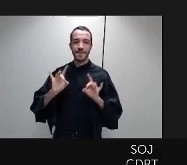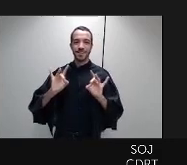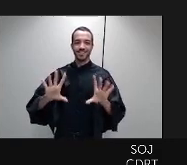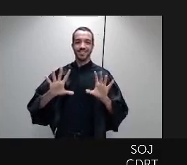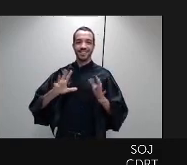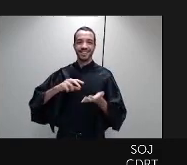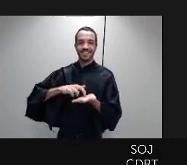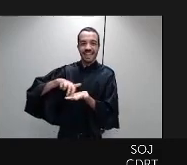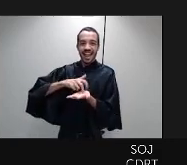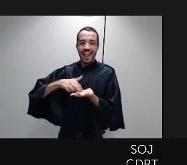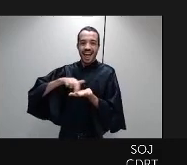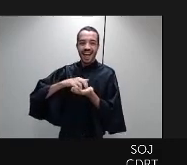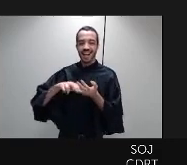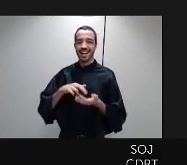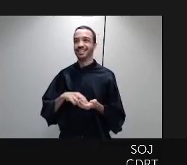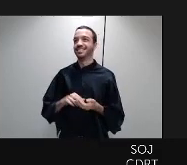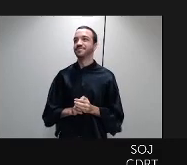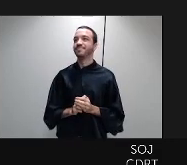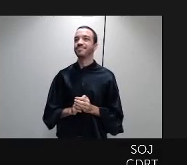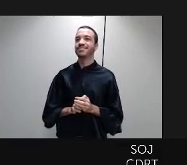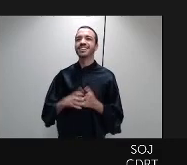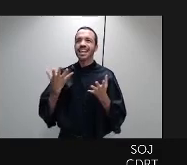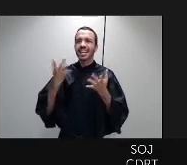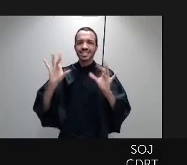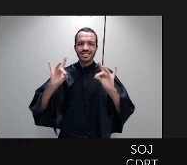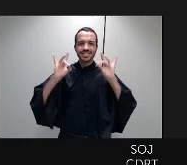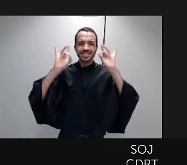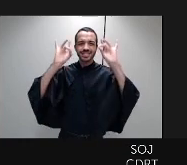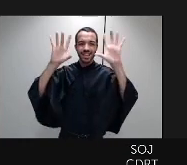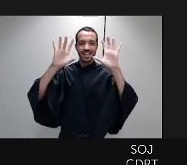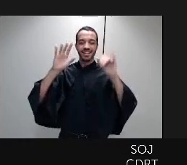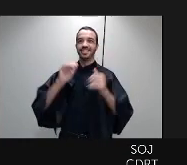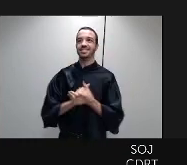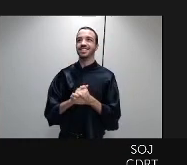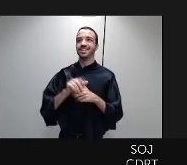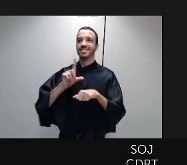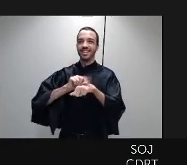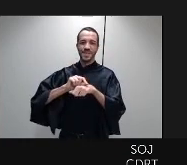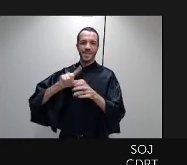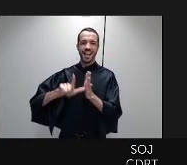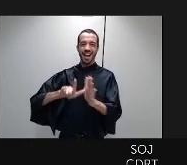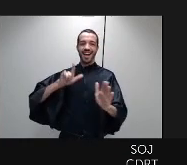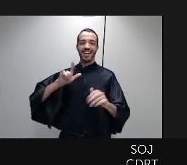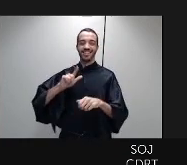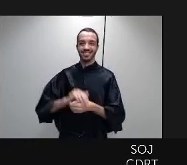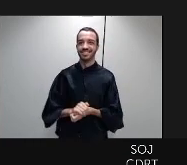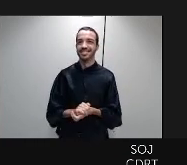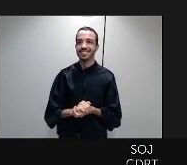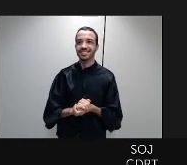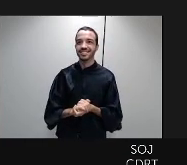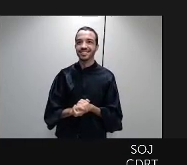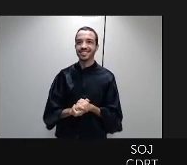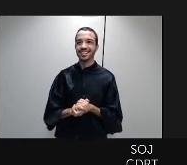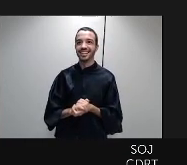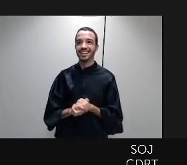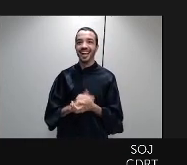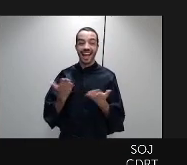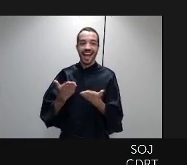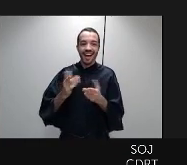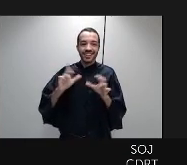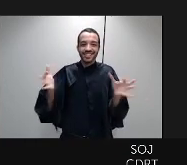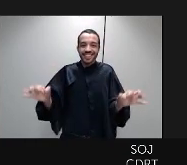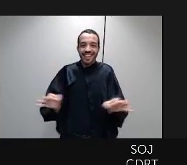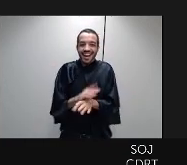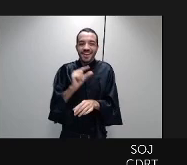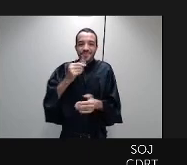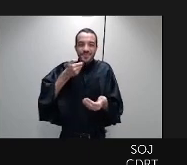porque destacar o diantado da hora adiantado que tá conseguindo terminar né